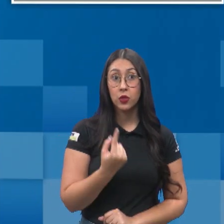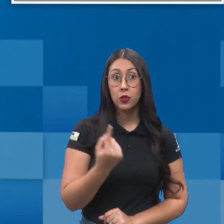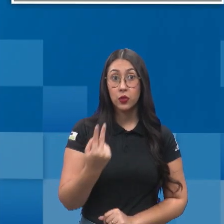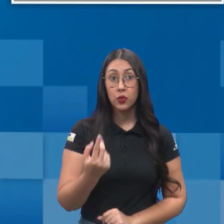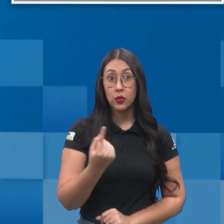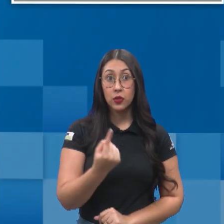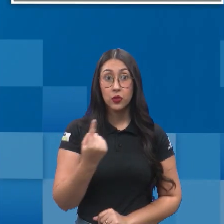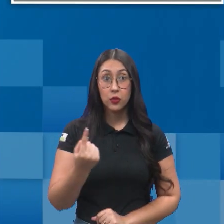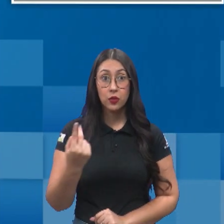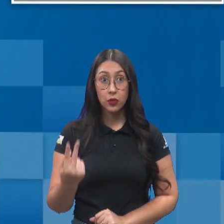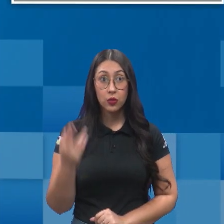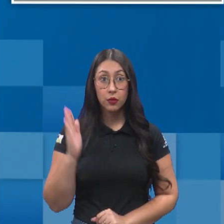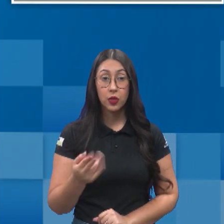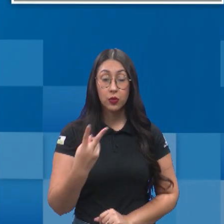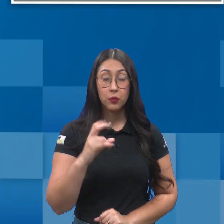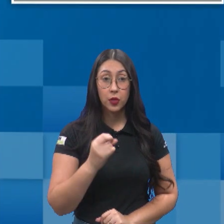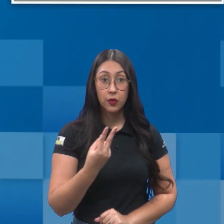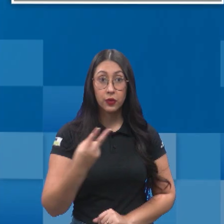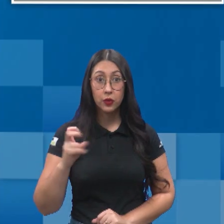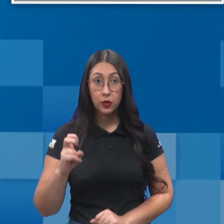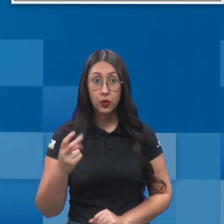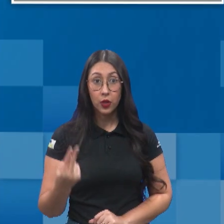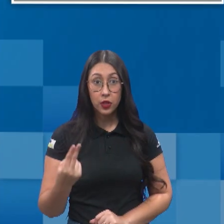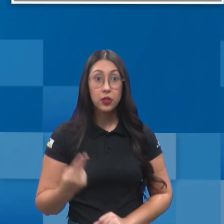12112/2022, projeto de lei número